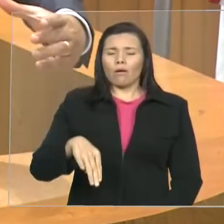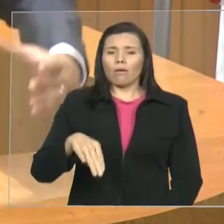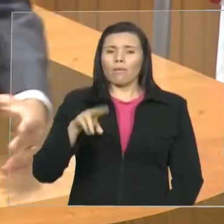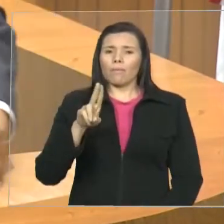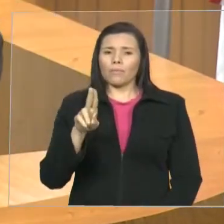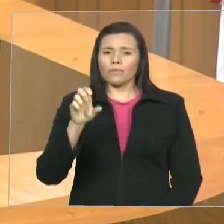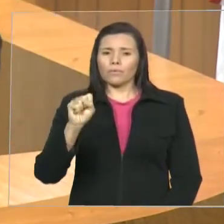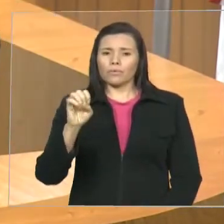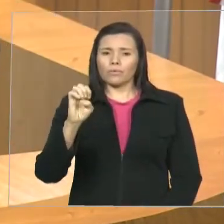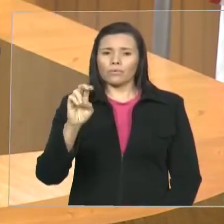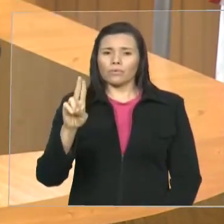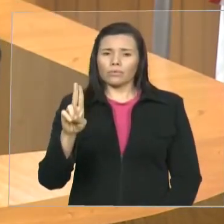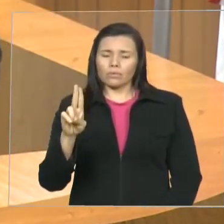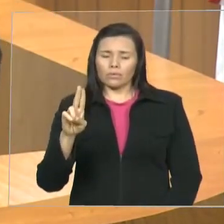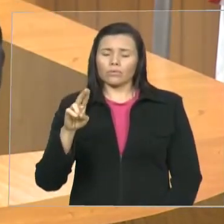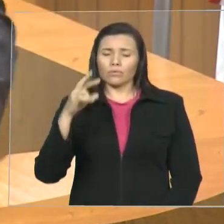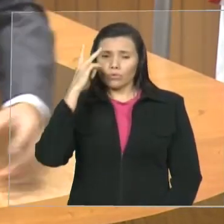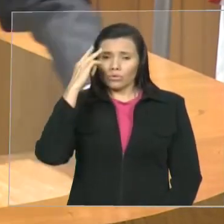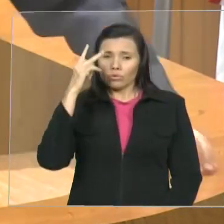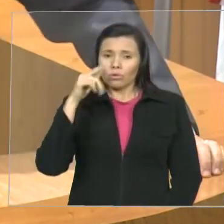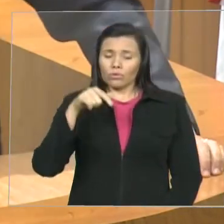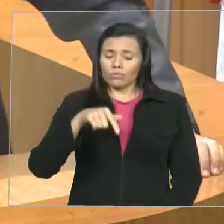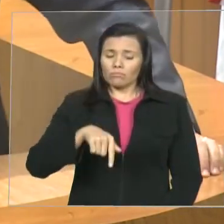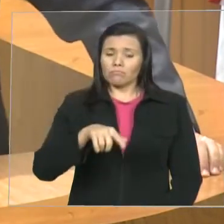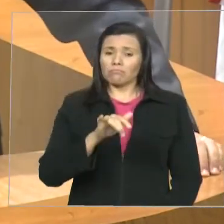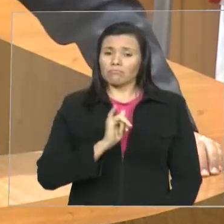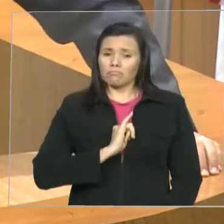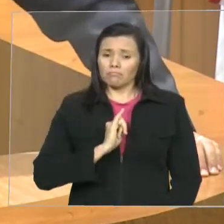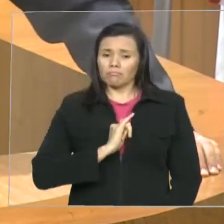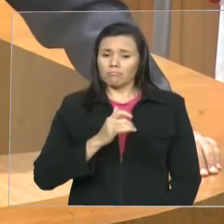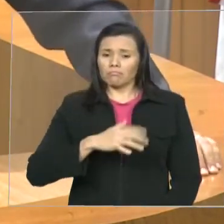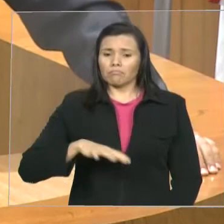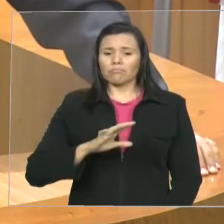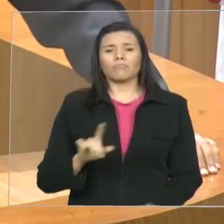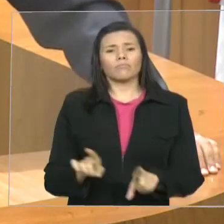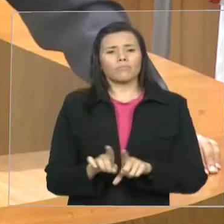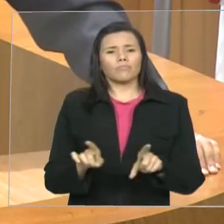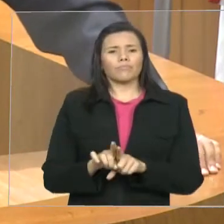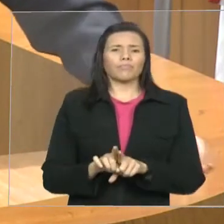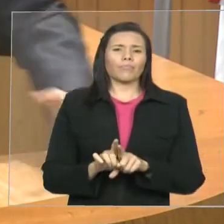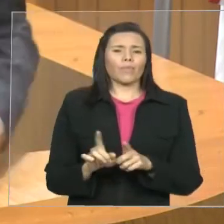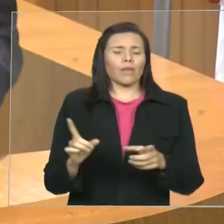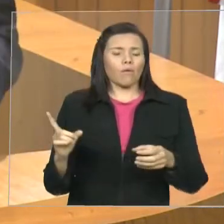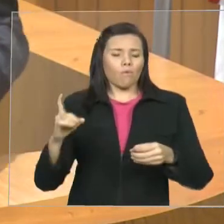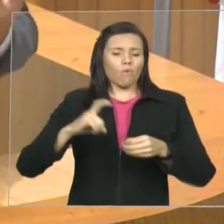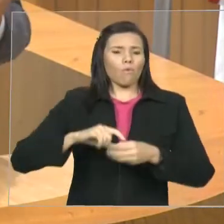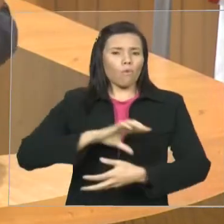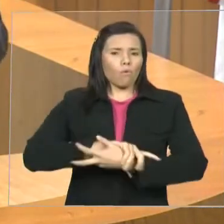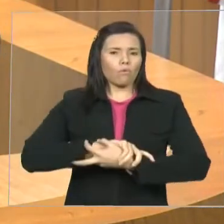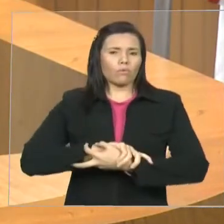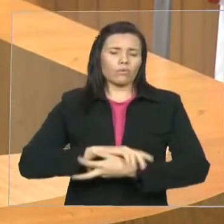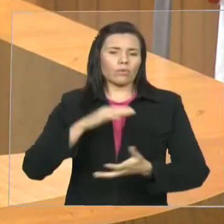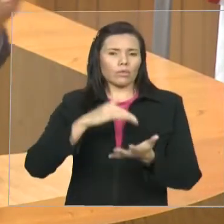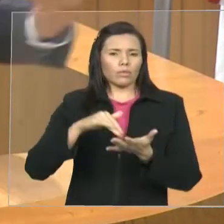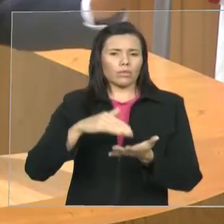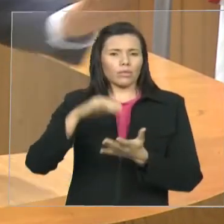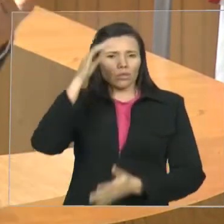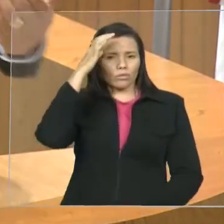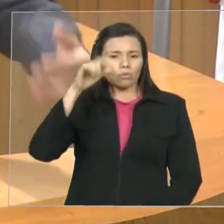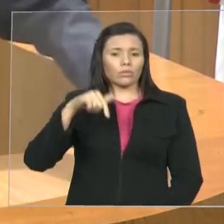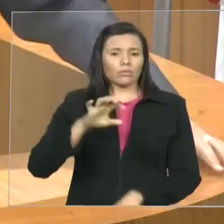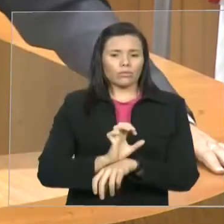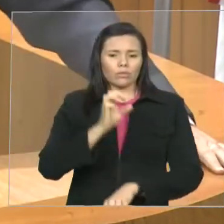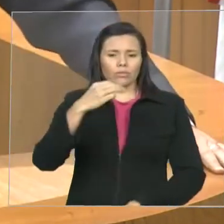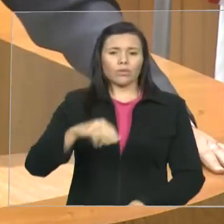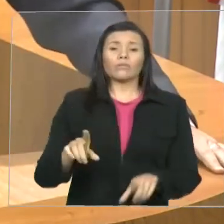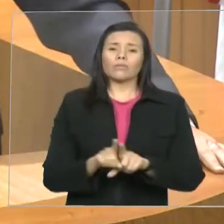daí, instalarmos uma comissão da Secretaria Estadual de Cultura, para estar dialogando com a sociedade